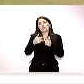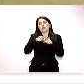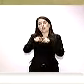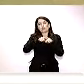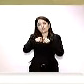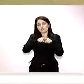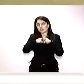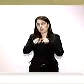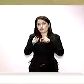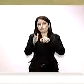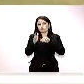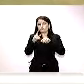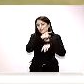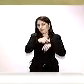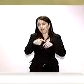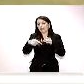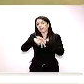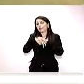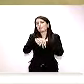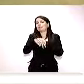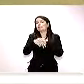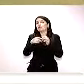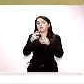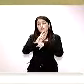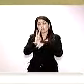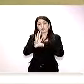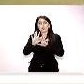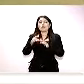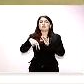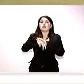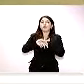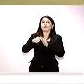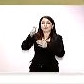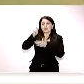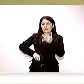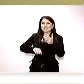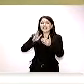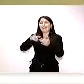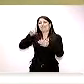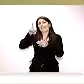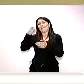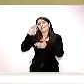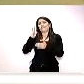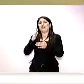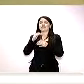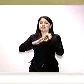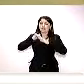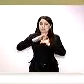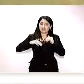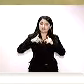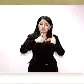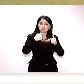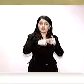informática no sistema de receita e fiscalização problema aqui é que a to contratada já era prestadora do serviço mas diante de um novo